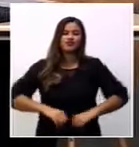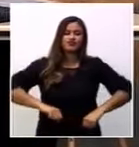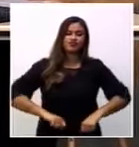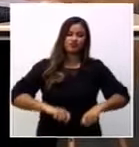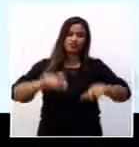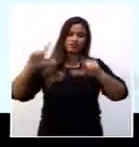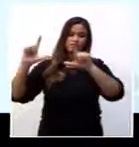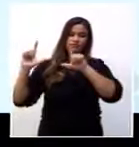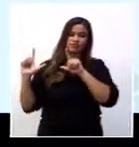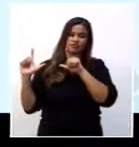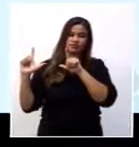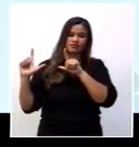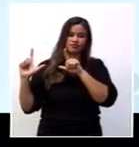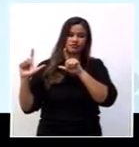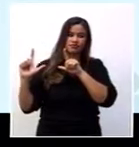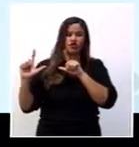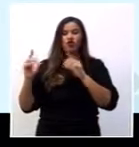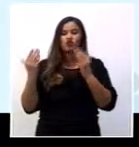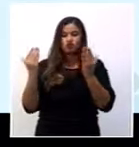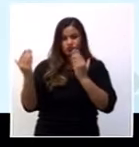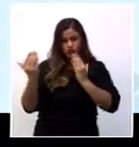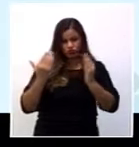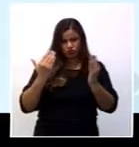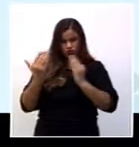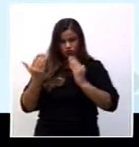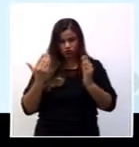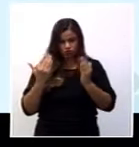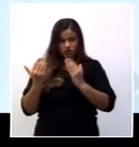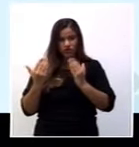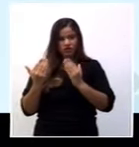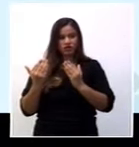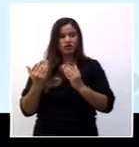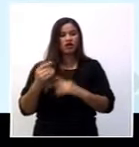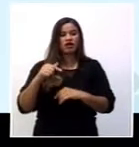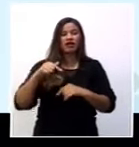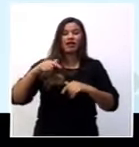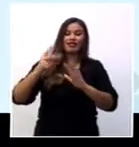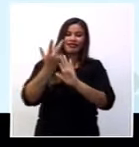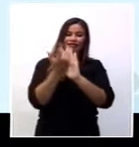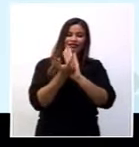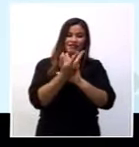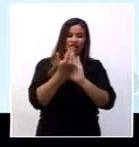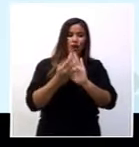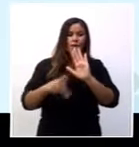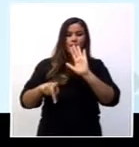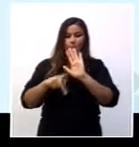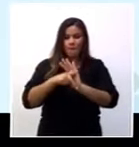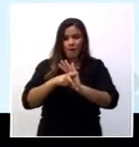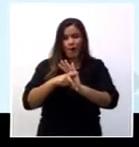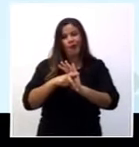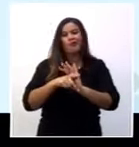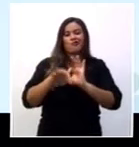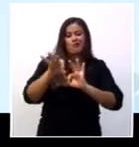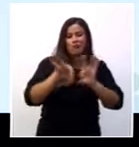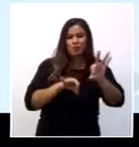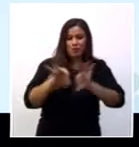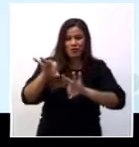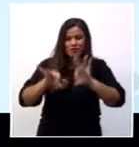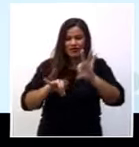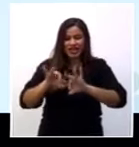na tela, para ilustrar, o desenho, né, da Patrulha da Prevenção. A Patrulha da Prevenção é um projeto